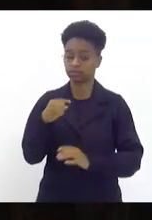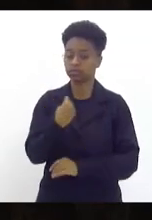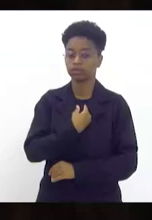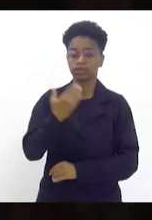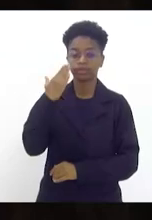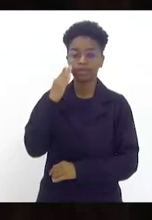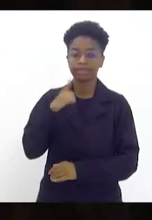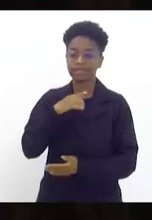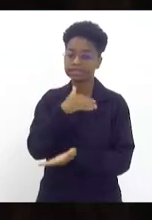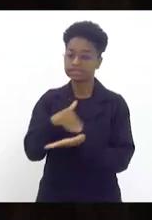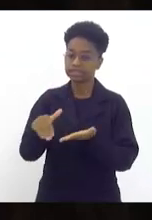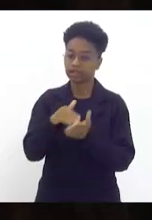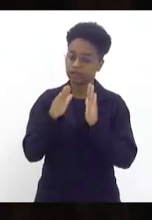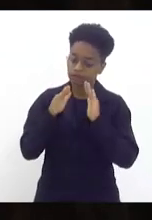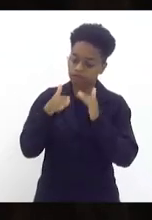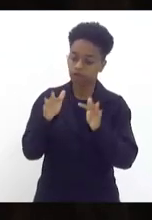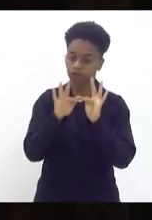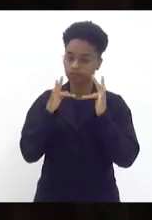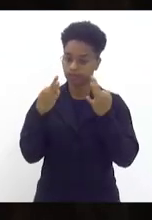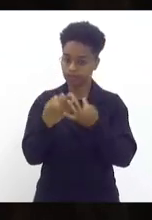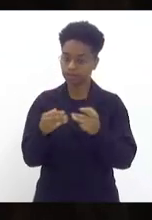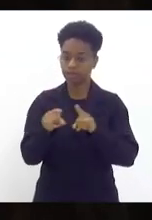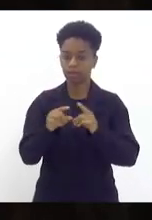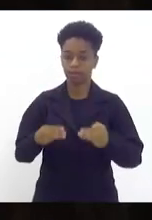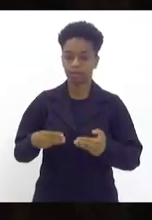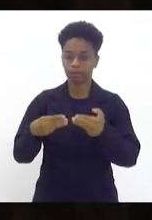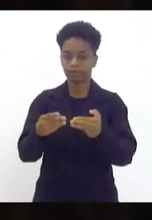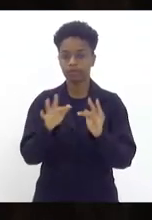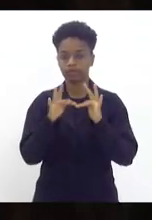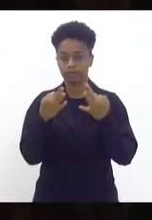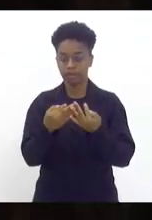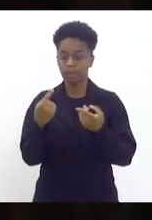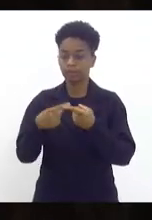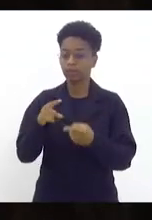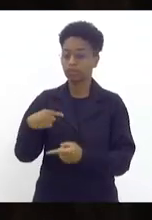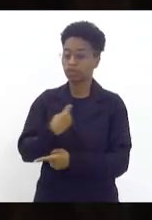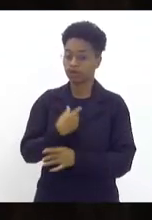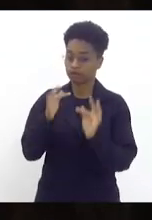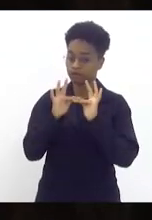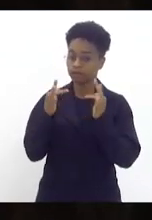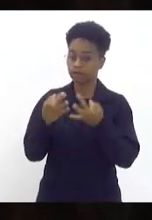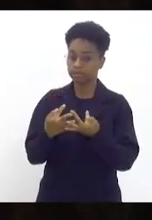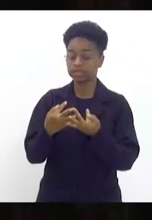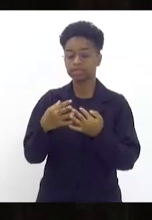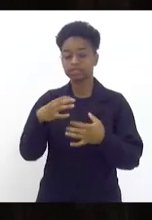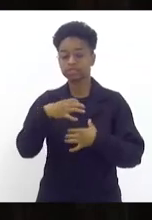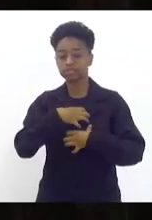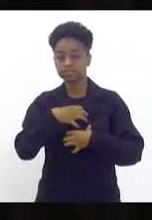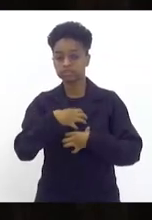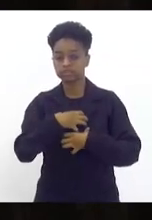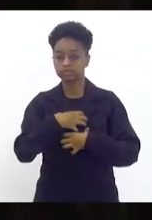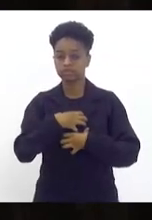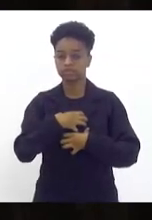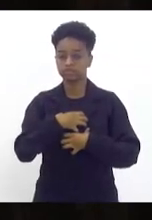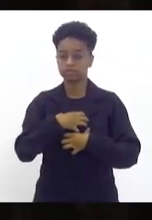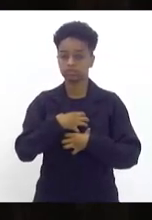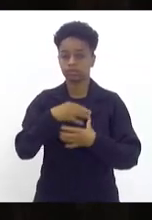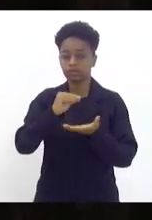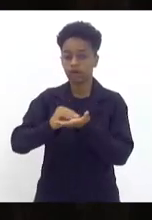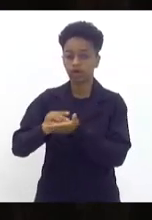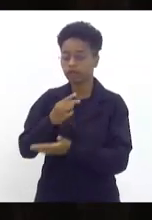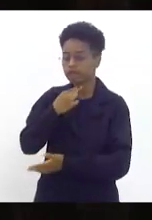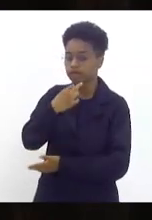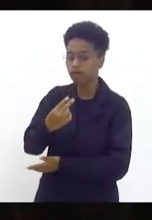existe uma Secretaria da Família e um Ministério da Família, porque nós, famílias, nos sentimos fortes. A gente se sentiu forte para ter voz, para ir